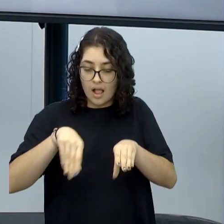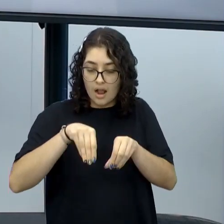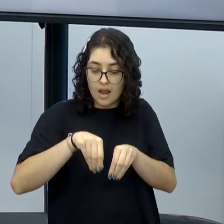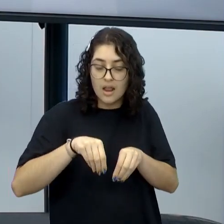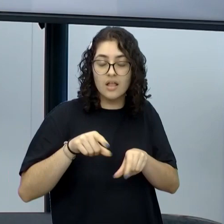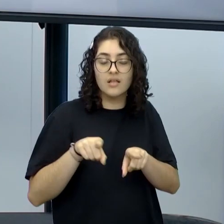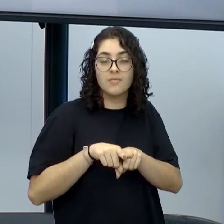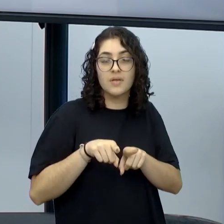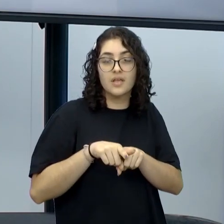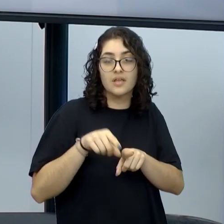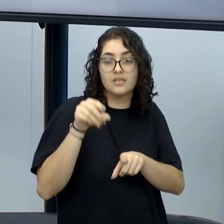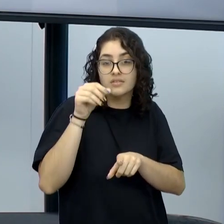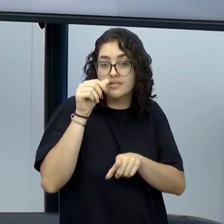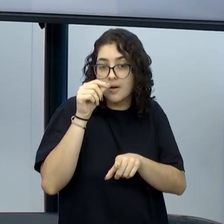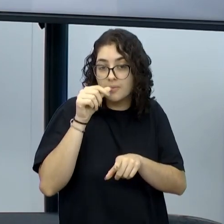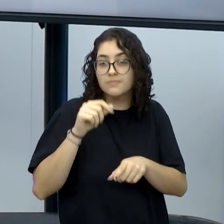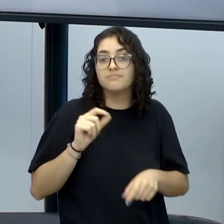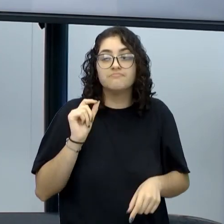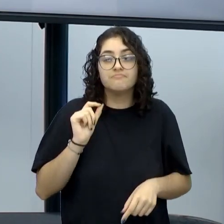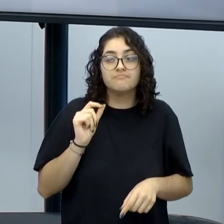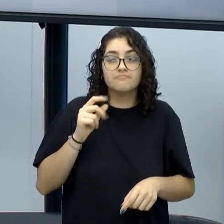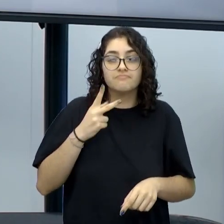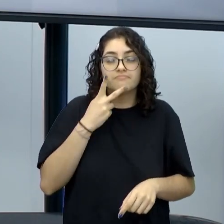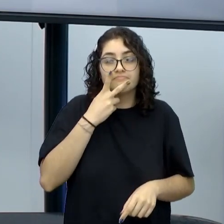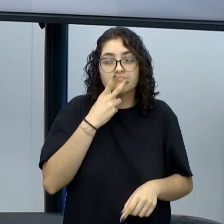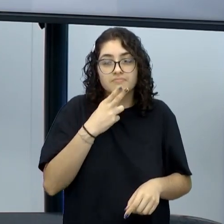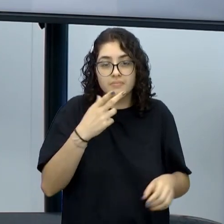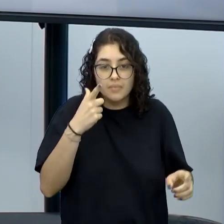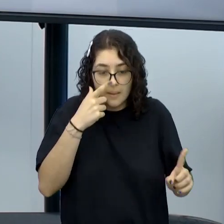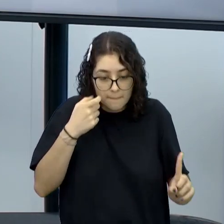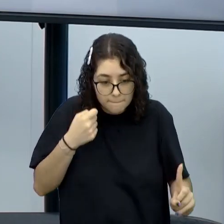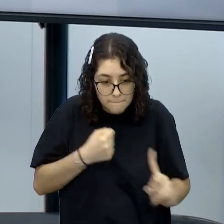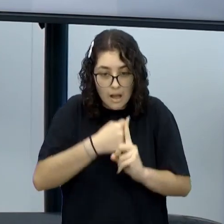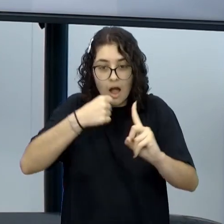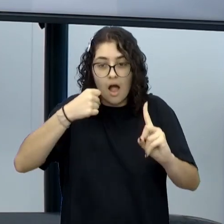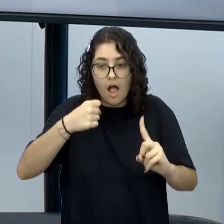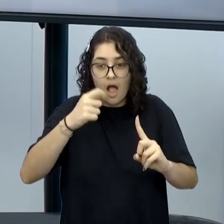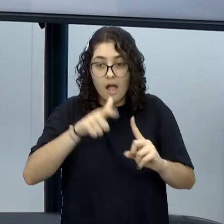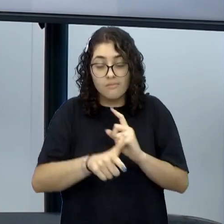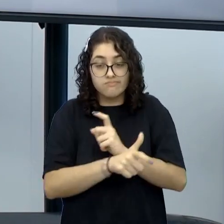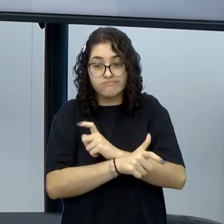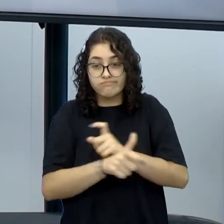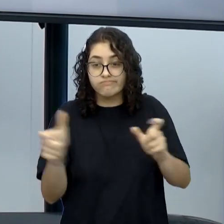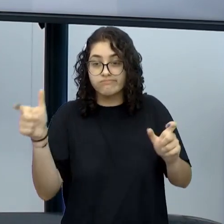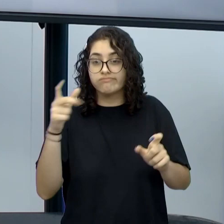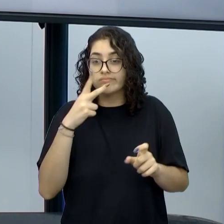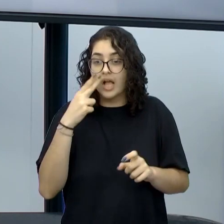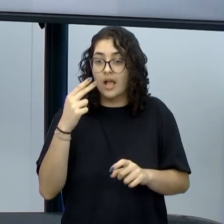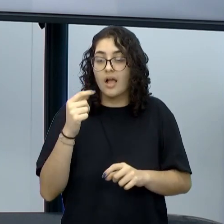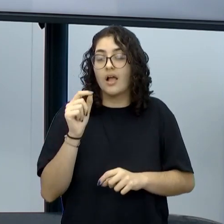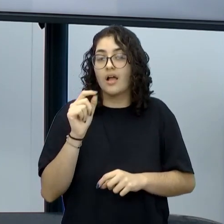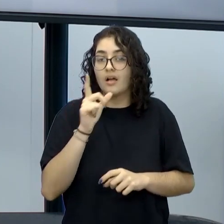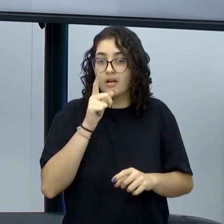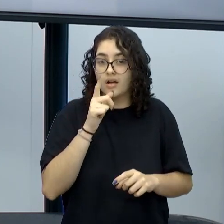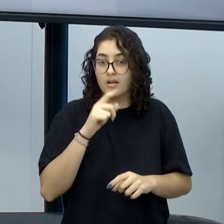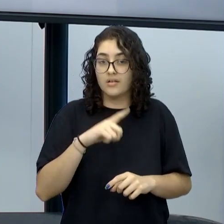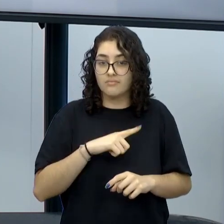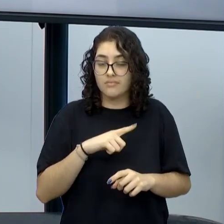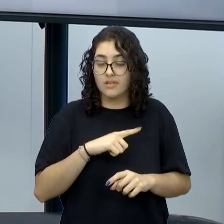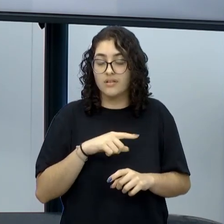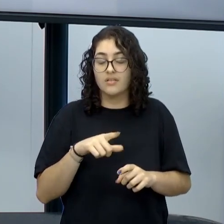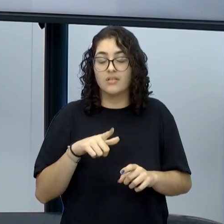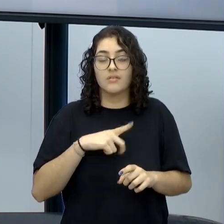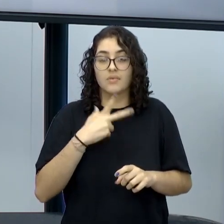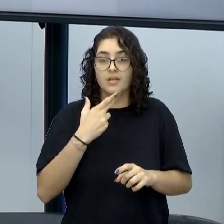sal, que justamente vão fazer com que esse atrito seja muito maior. Então, além de estar batendo na rocha, ela também está como se